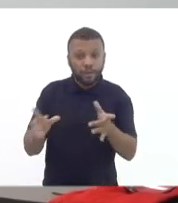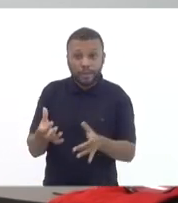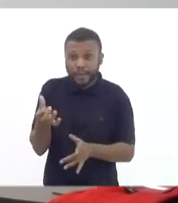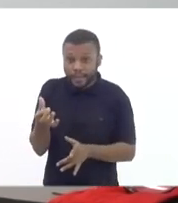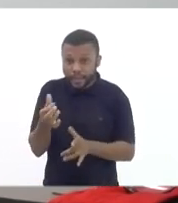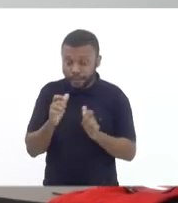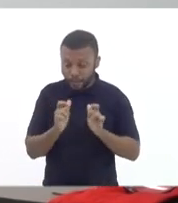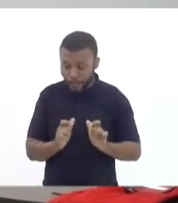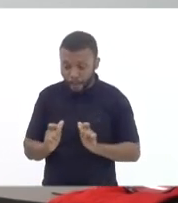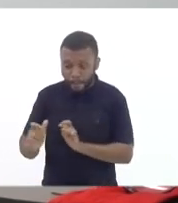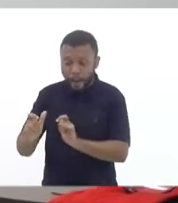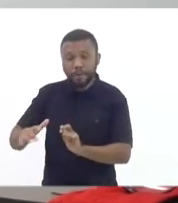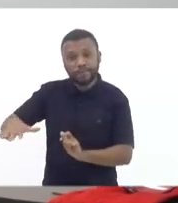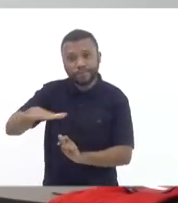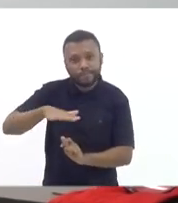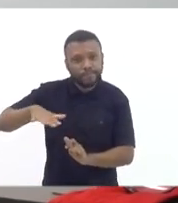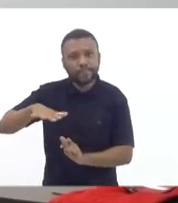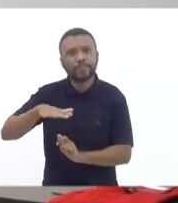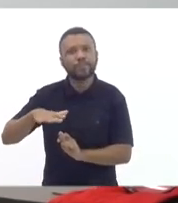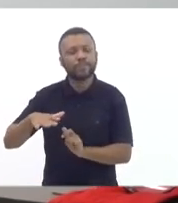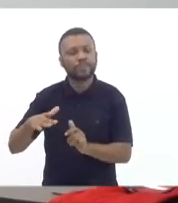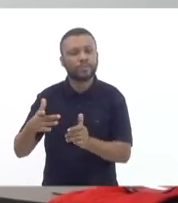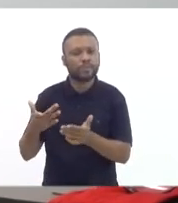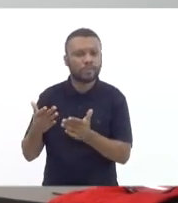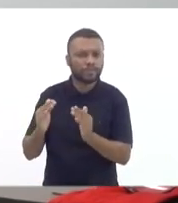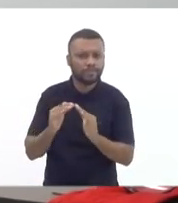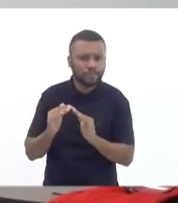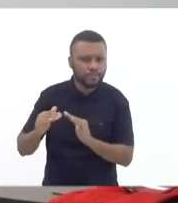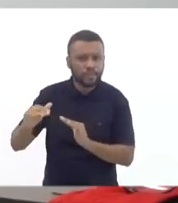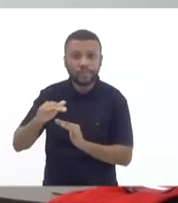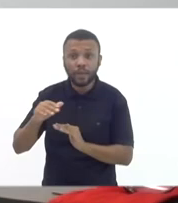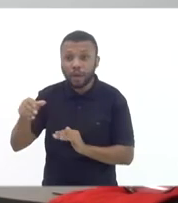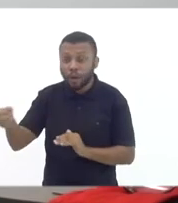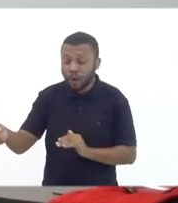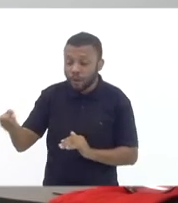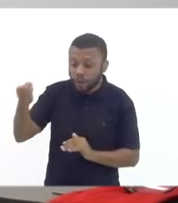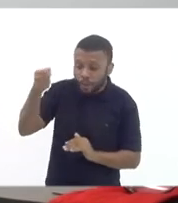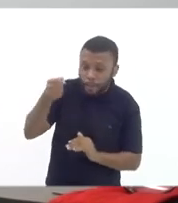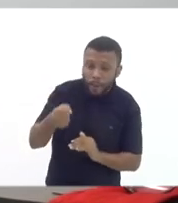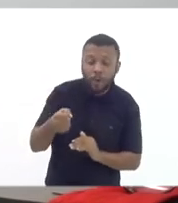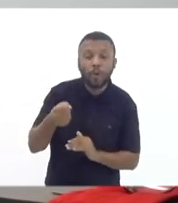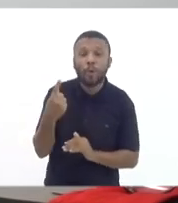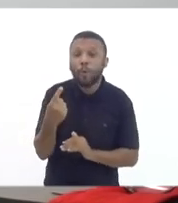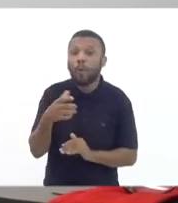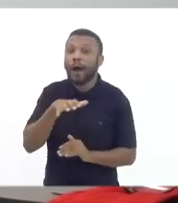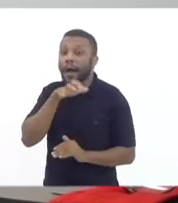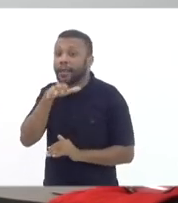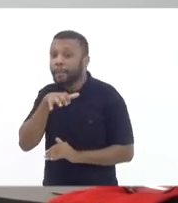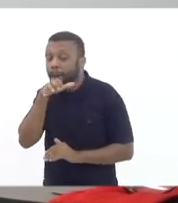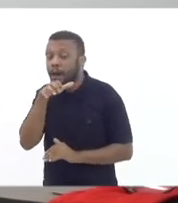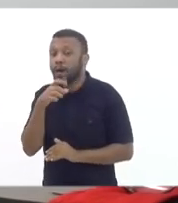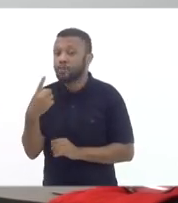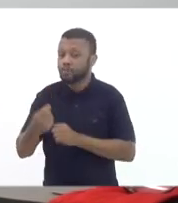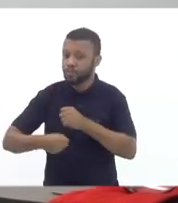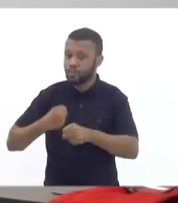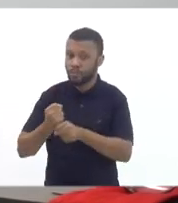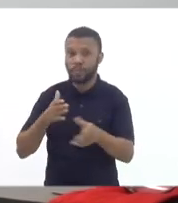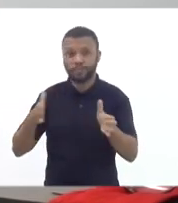gatil de ferro zincado. Eu recolho um animal por vez durante um ano.